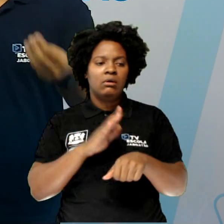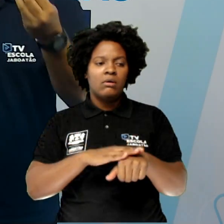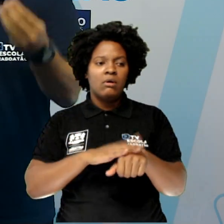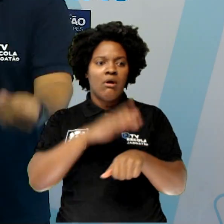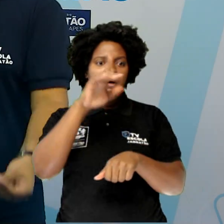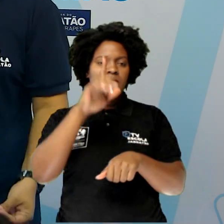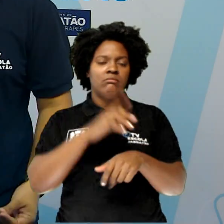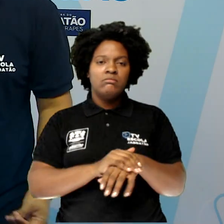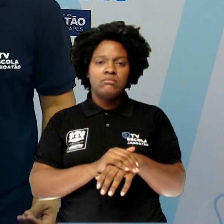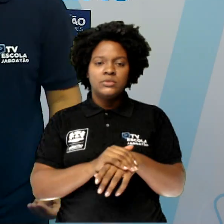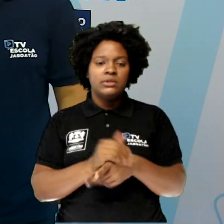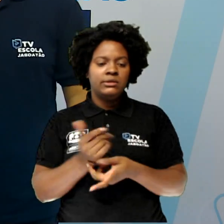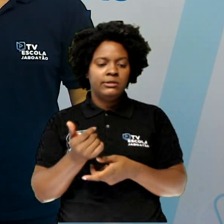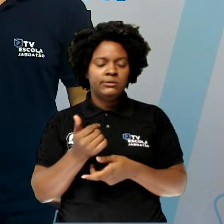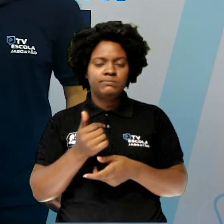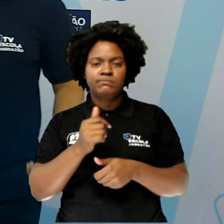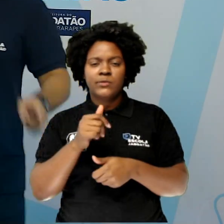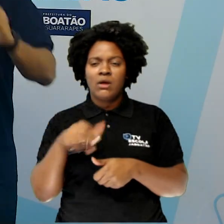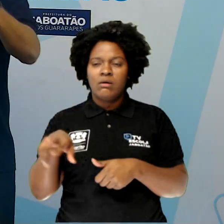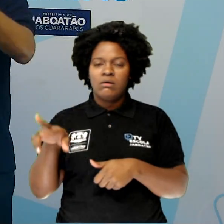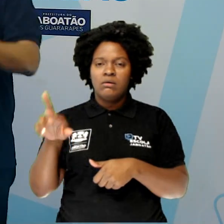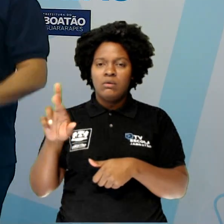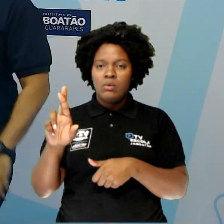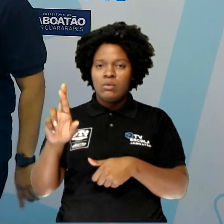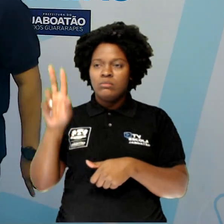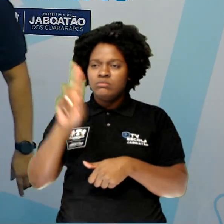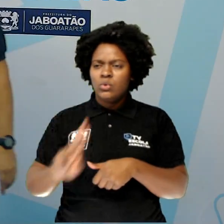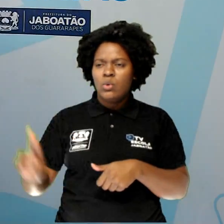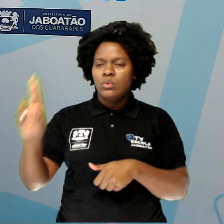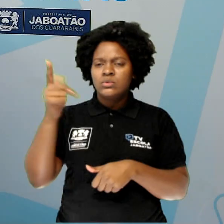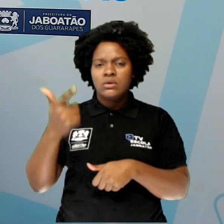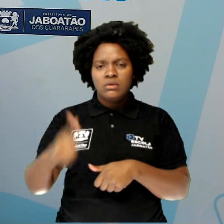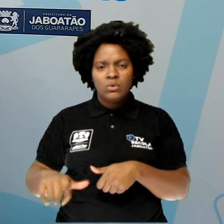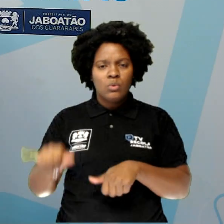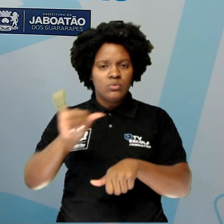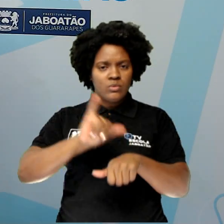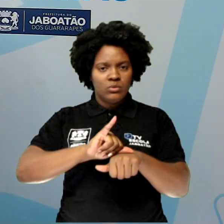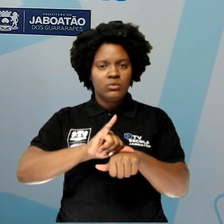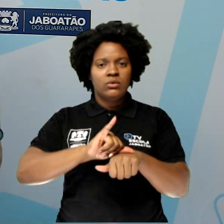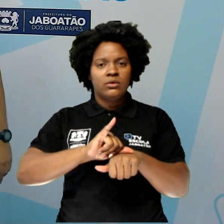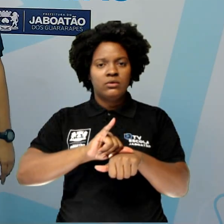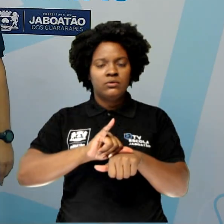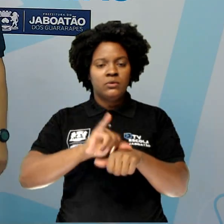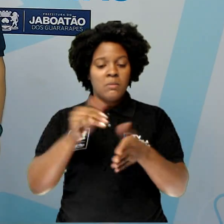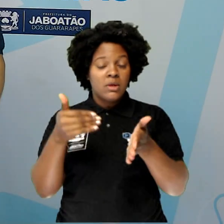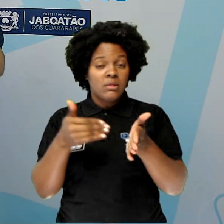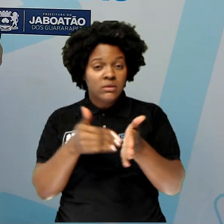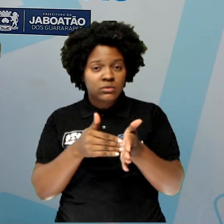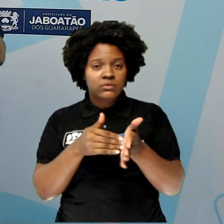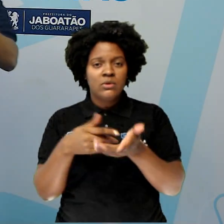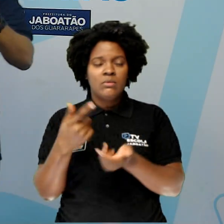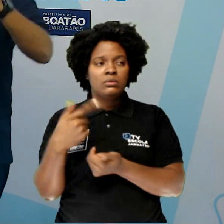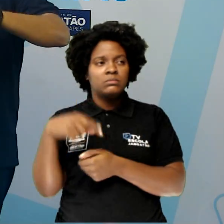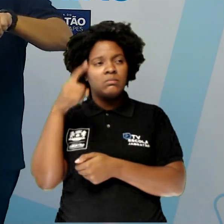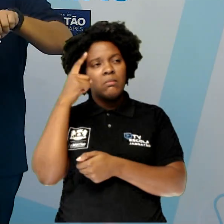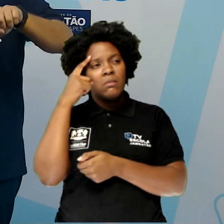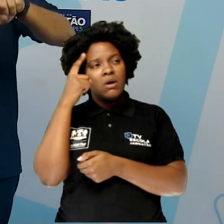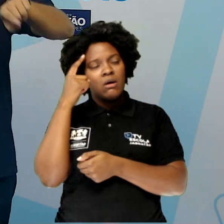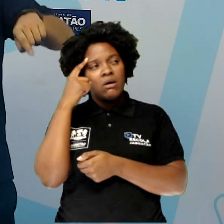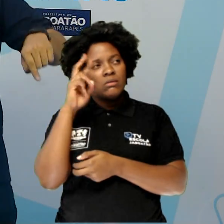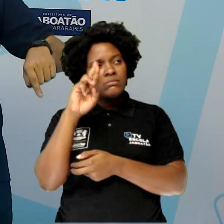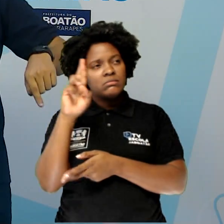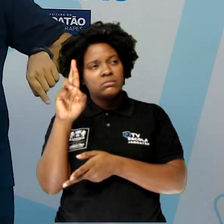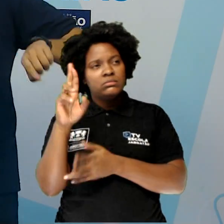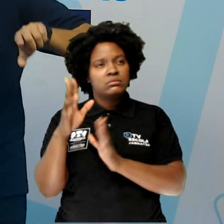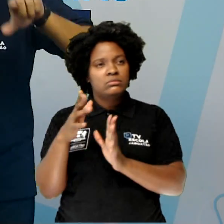na reciclagem de alumínio, tá? Mas o que eu deixo aqui para o final é isso aqui, ó, repensar. Se você se sentiu